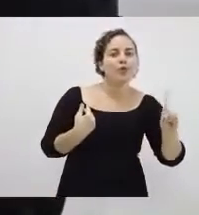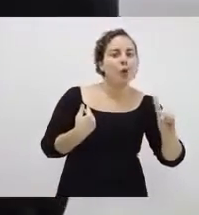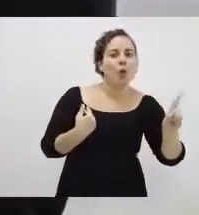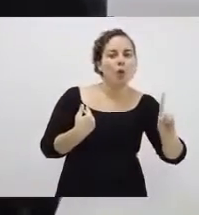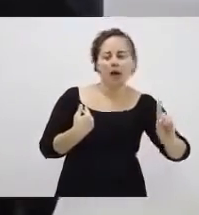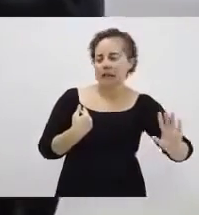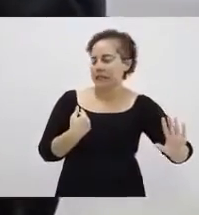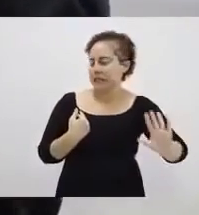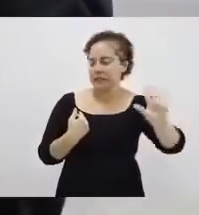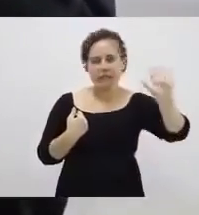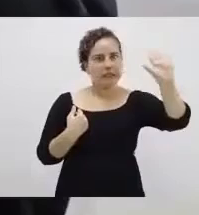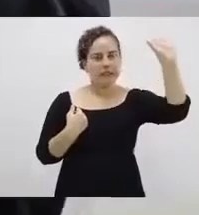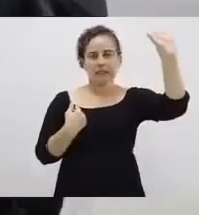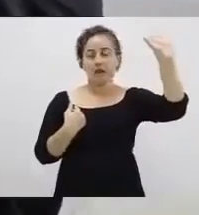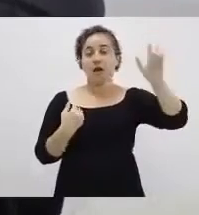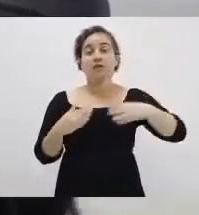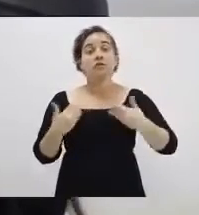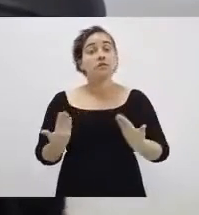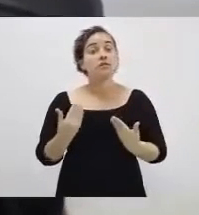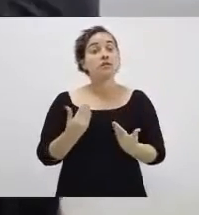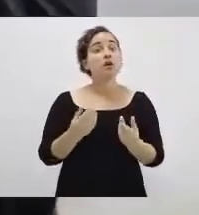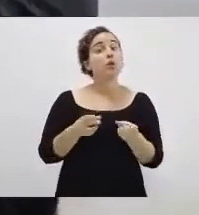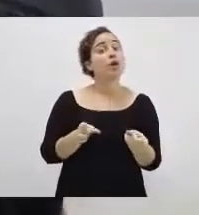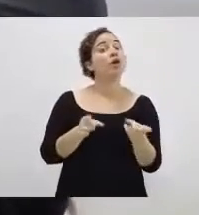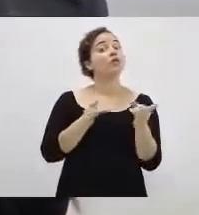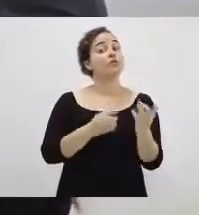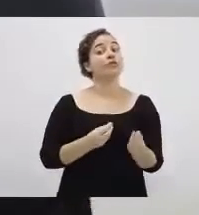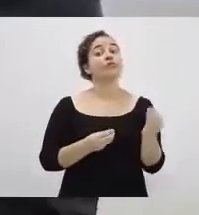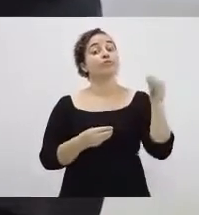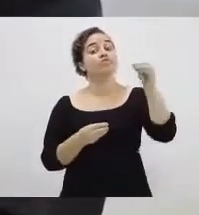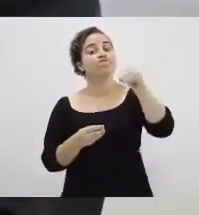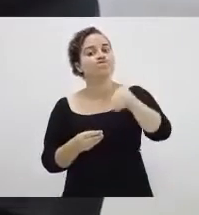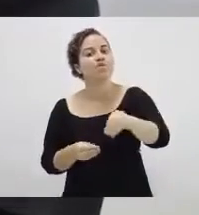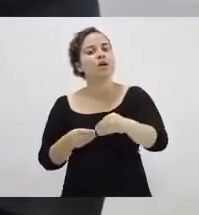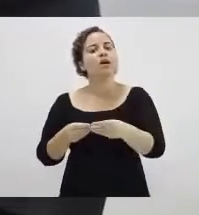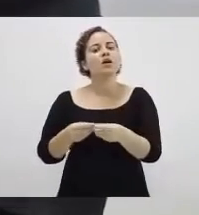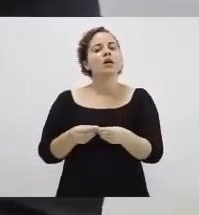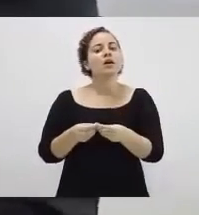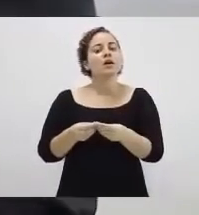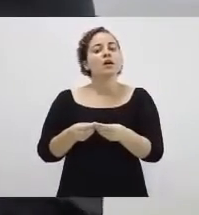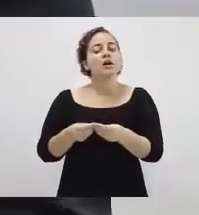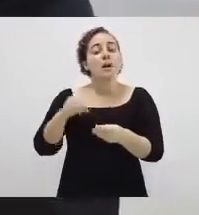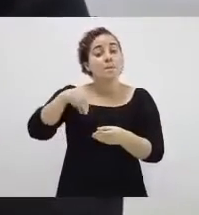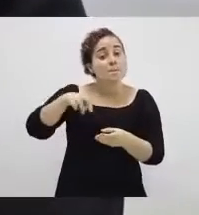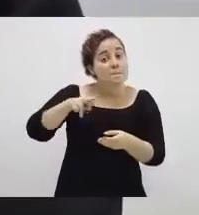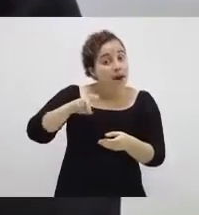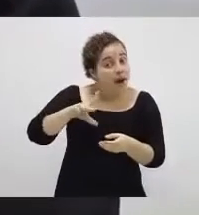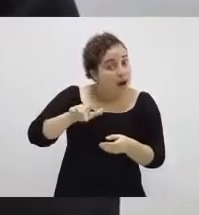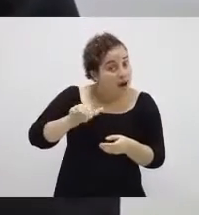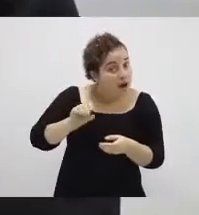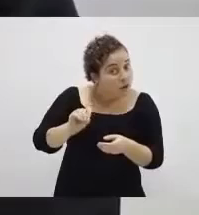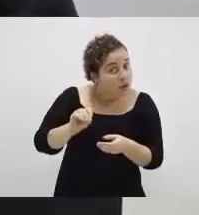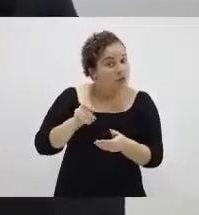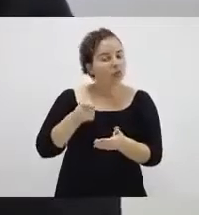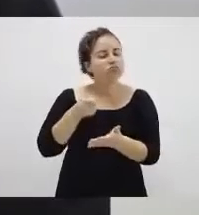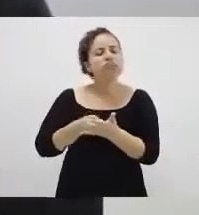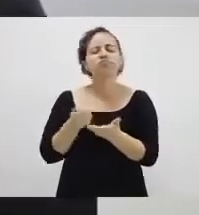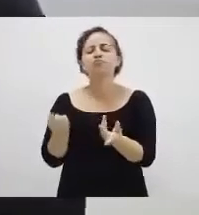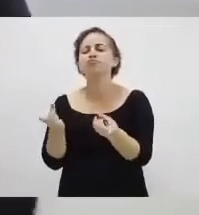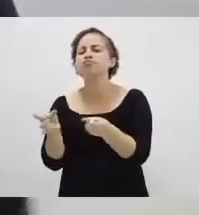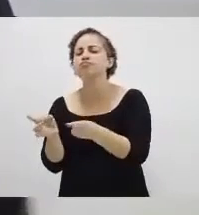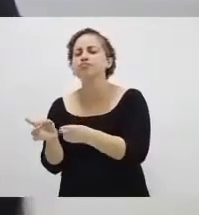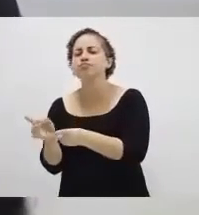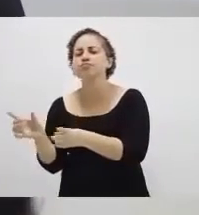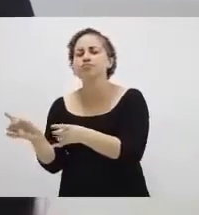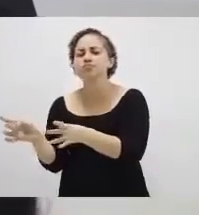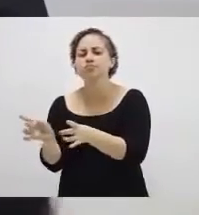O governo coloca a moeda no mercado, oferta a moeda no mercado, a cotação cai. O dólar está muito baixo. O que o